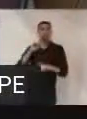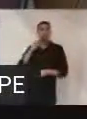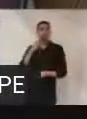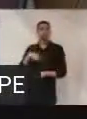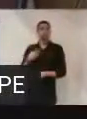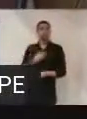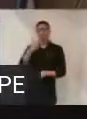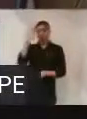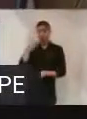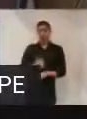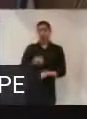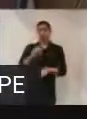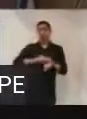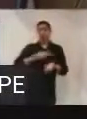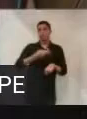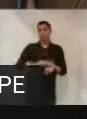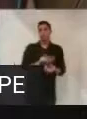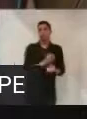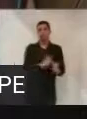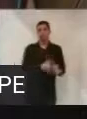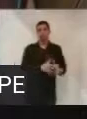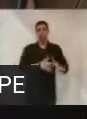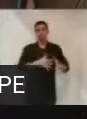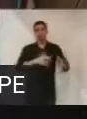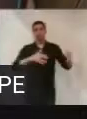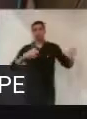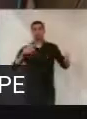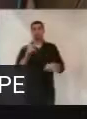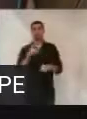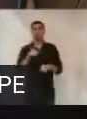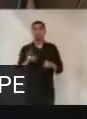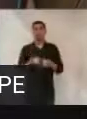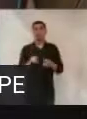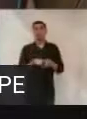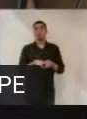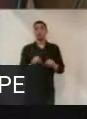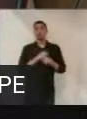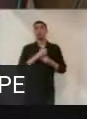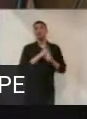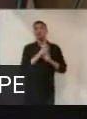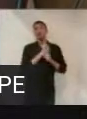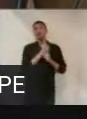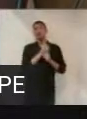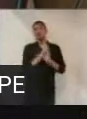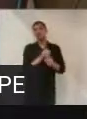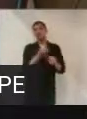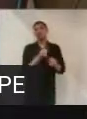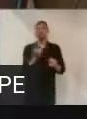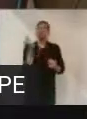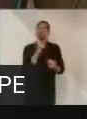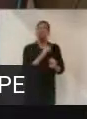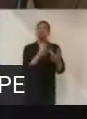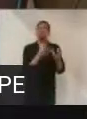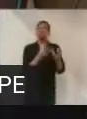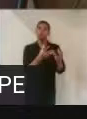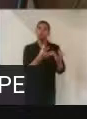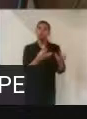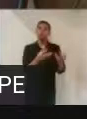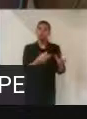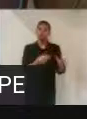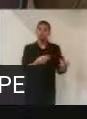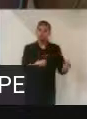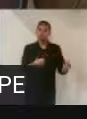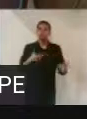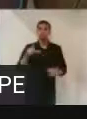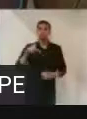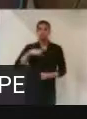se acumula, né, o quanto ele tem a sua duração e que traz um trabalho muito grande para a questão ambiental, no